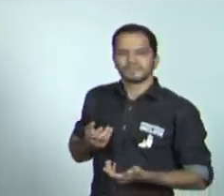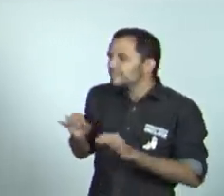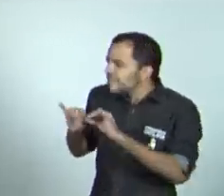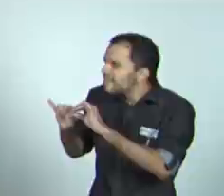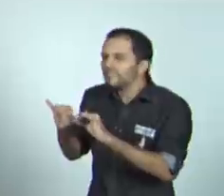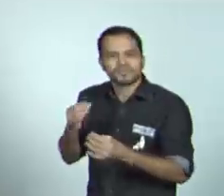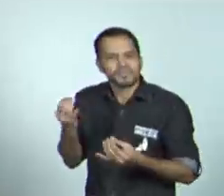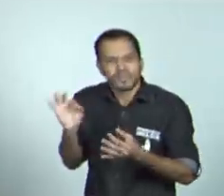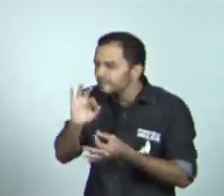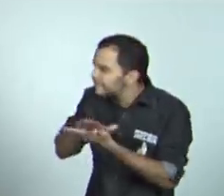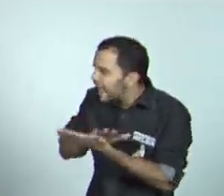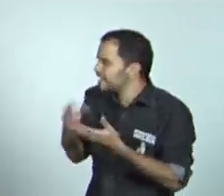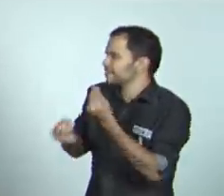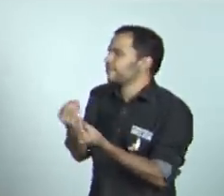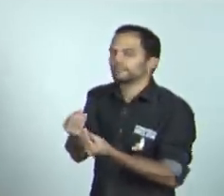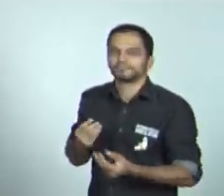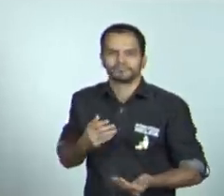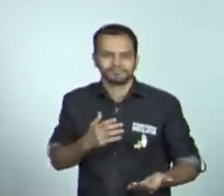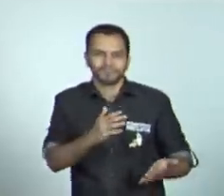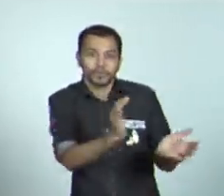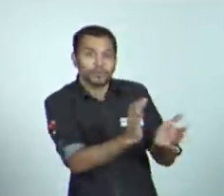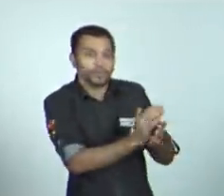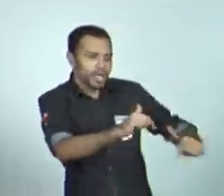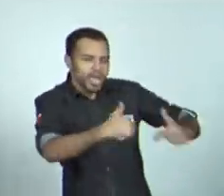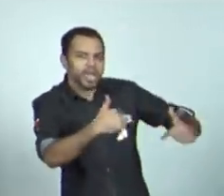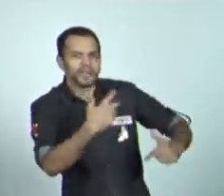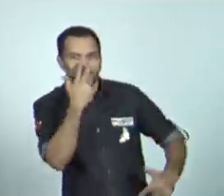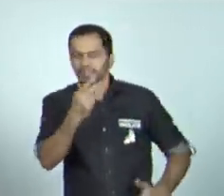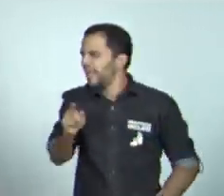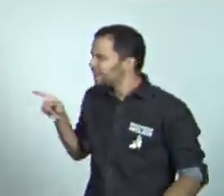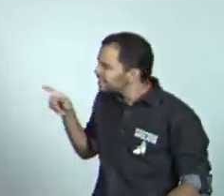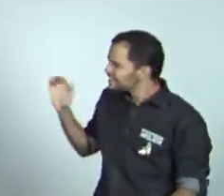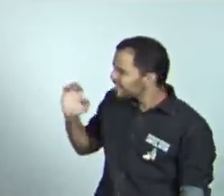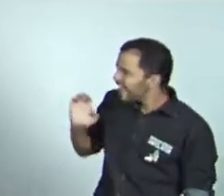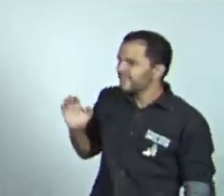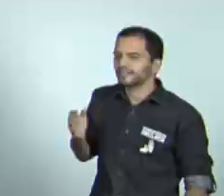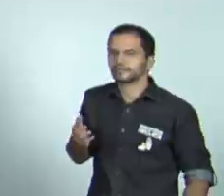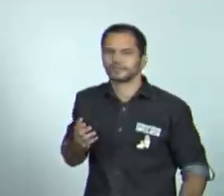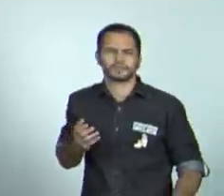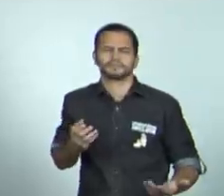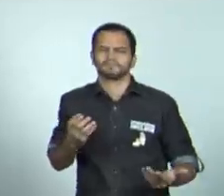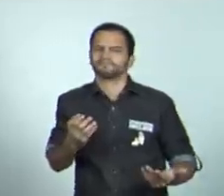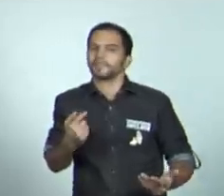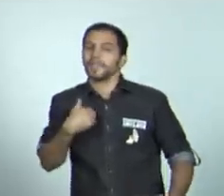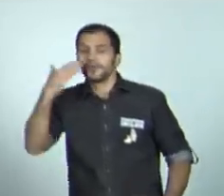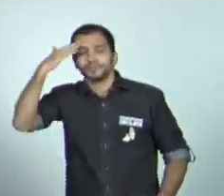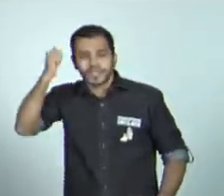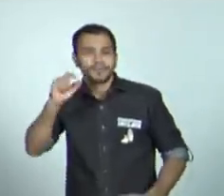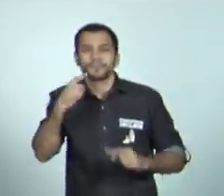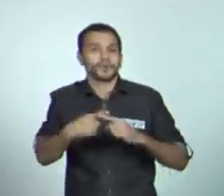davam a masculinidade de jovens tomou eu quis dizer um isso ah pelo amor de deus